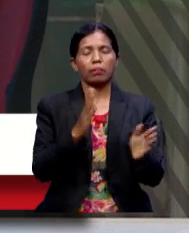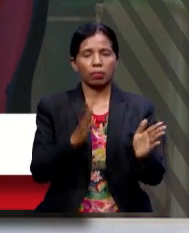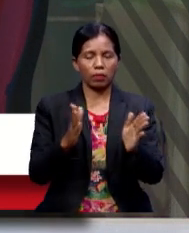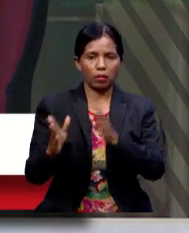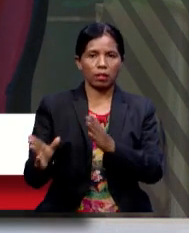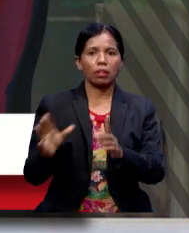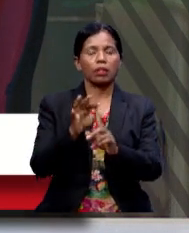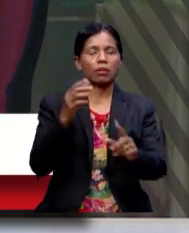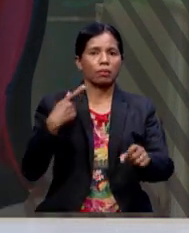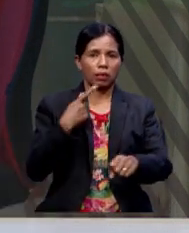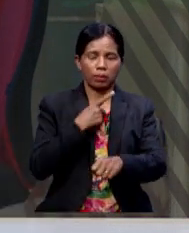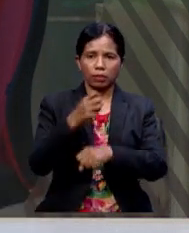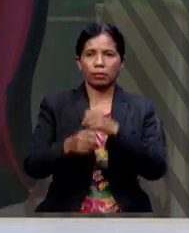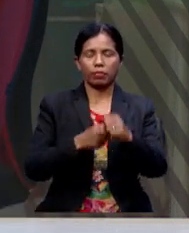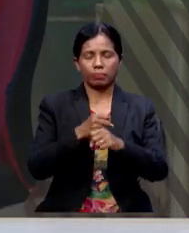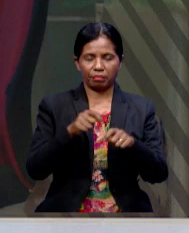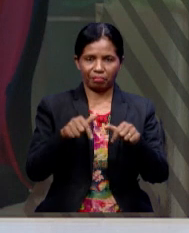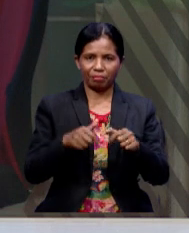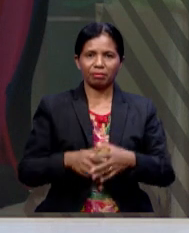Tinangné.